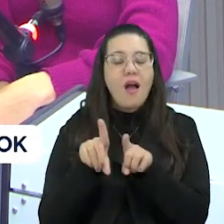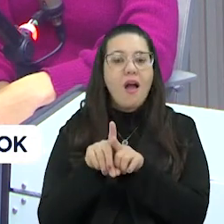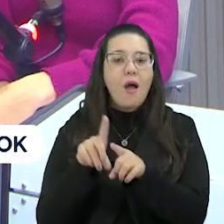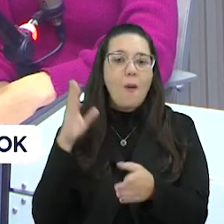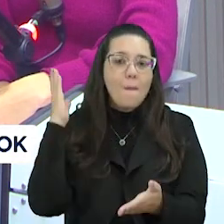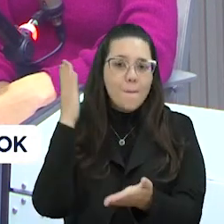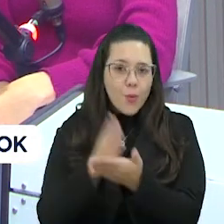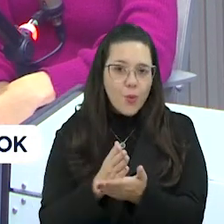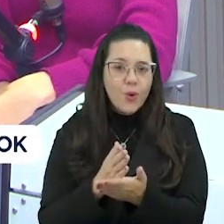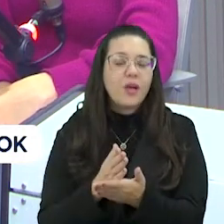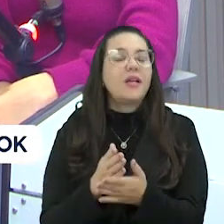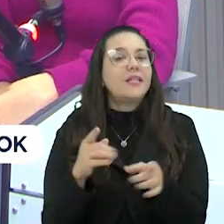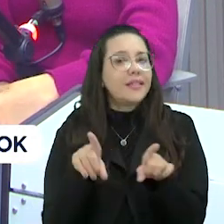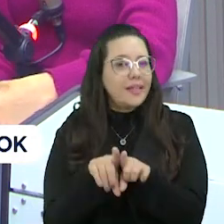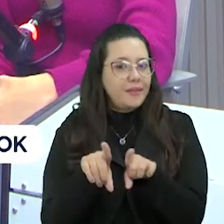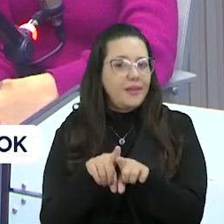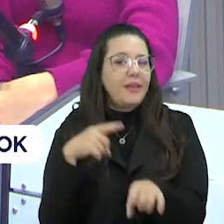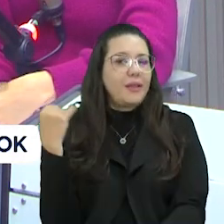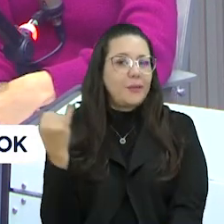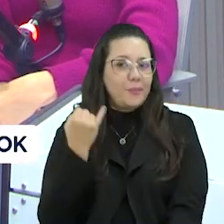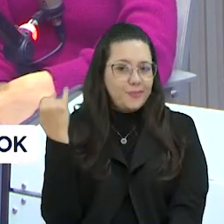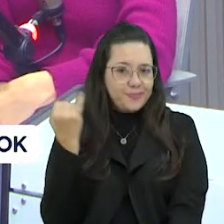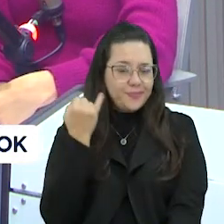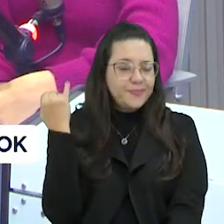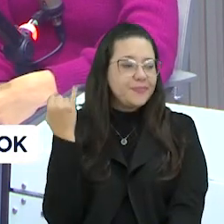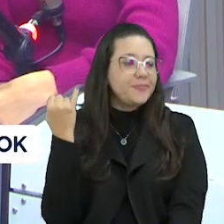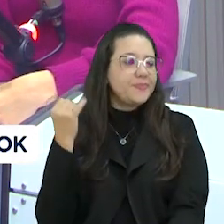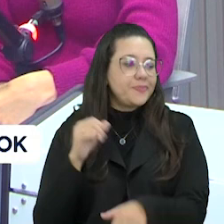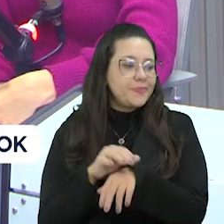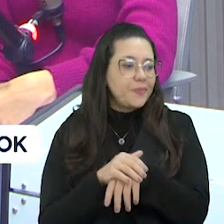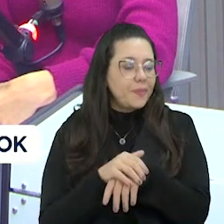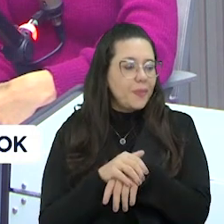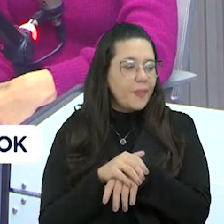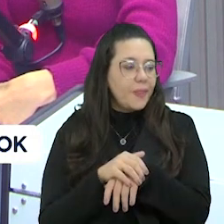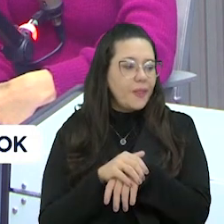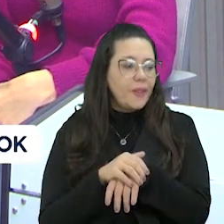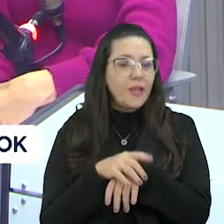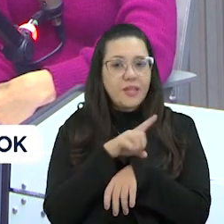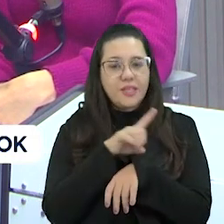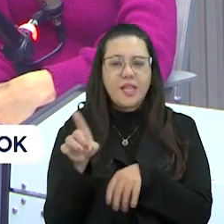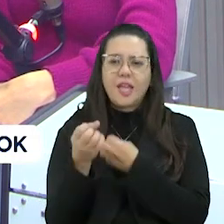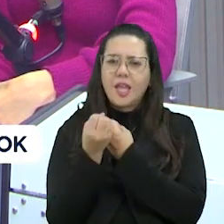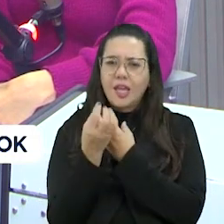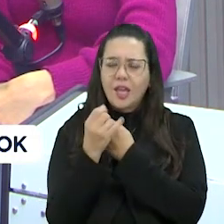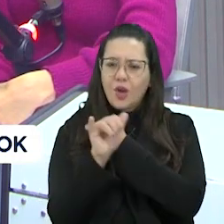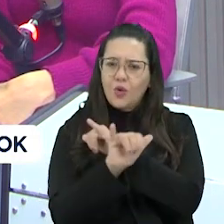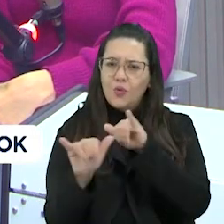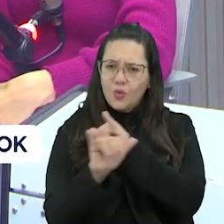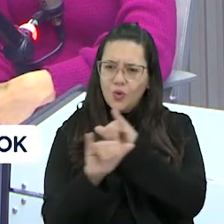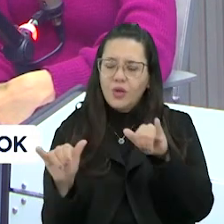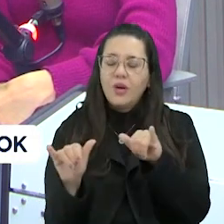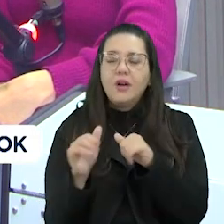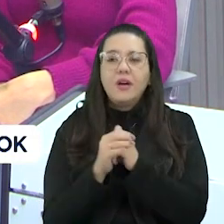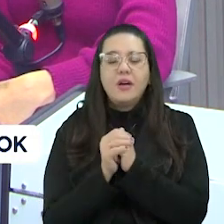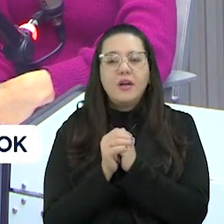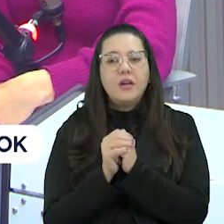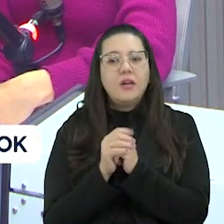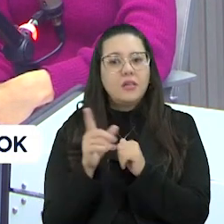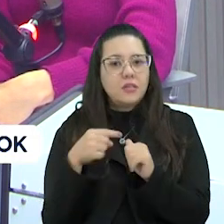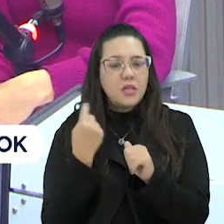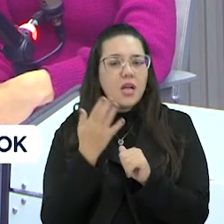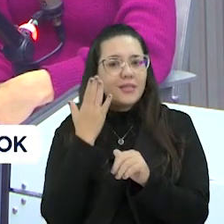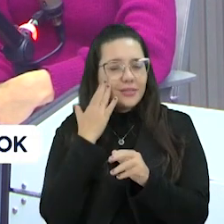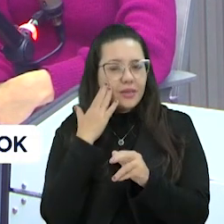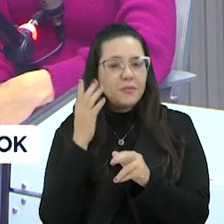após o ocorrido, que foi importantíssimo na prisão dos autores, da coleta de informações, das prisões. Então, assim, para nós está